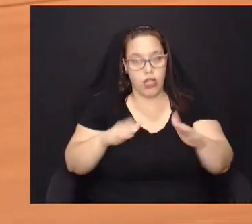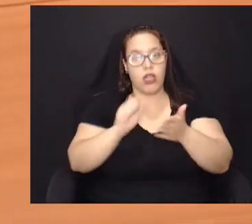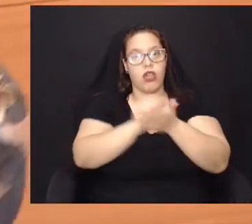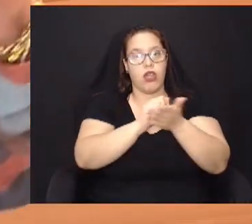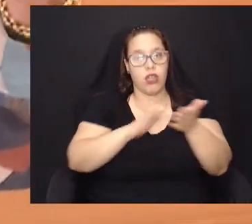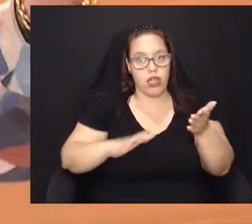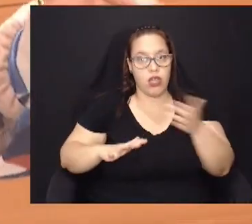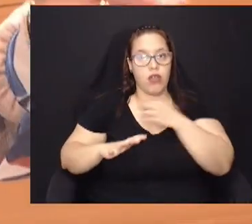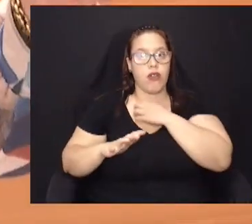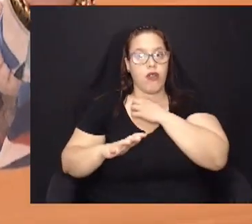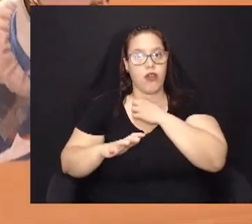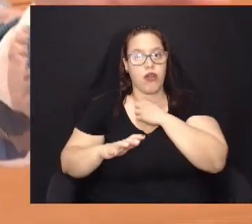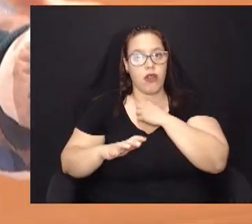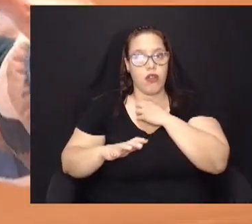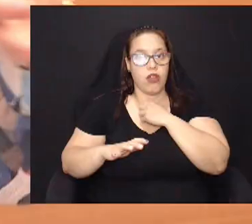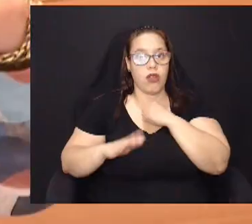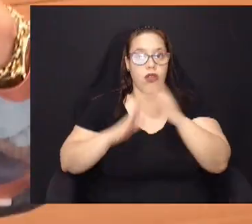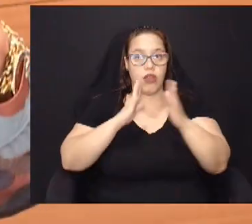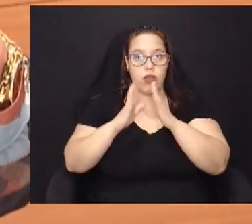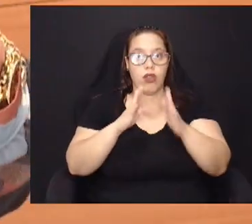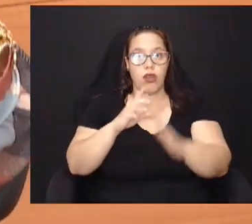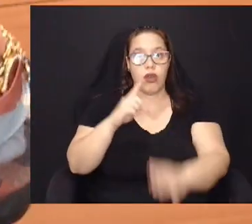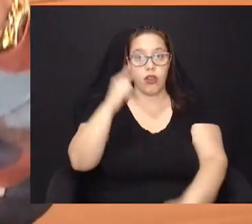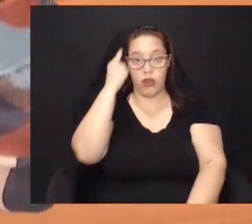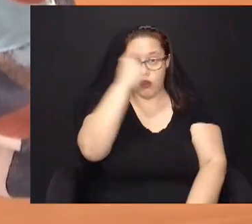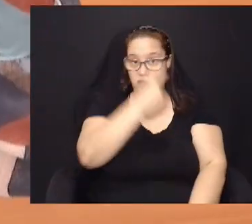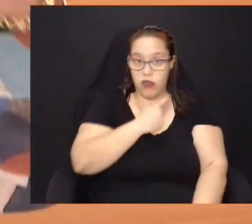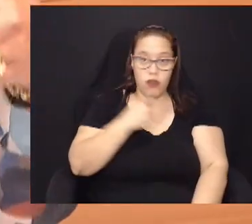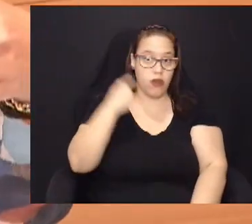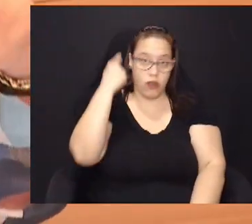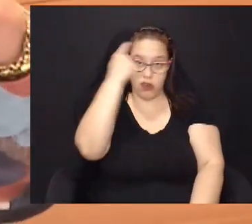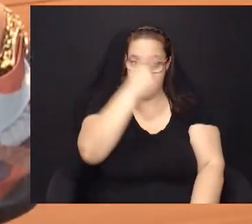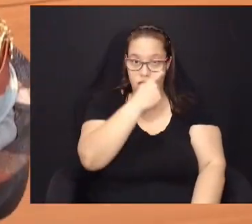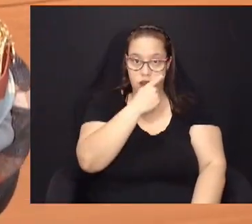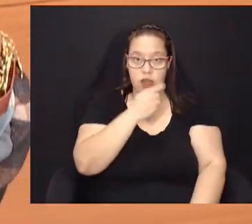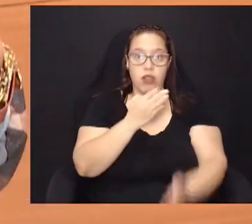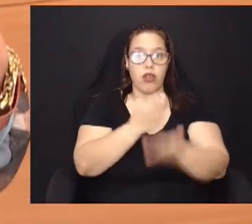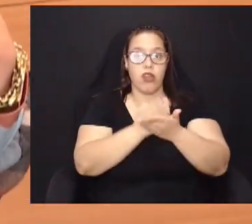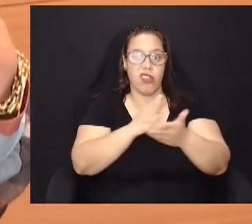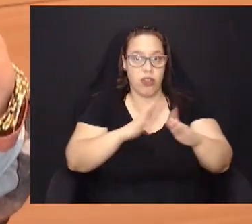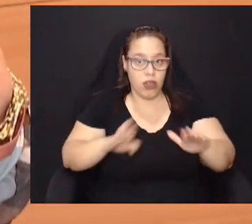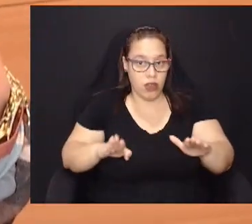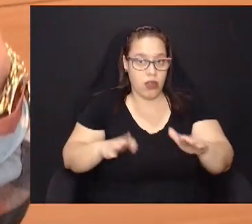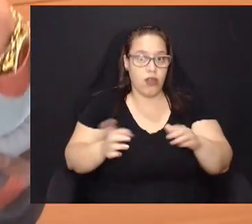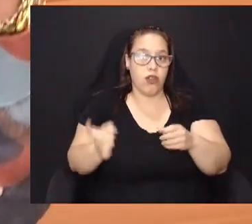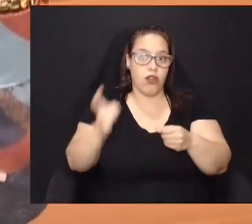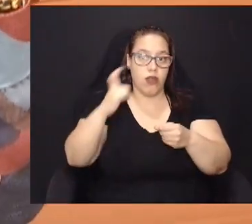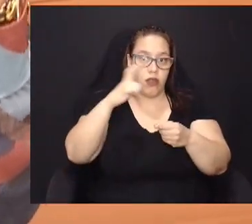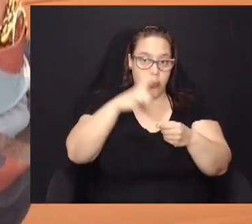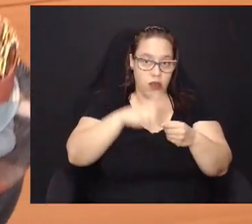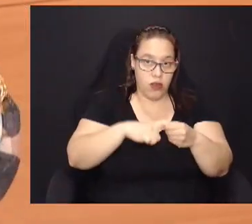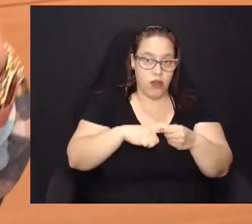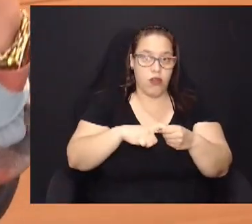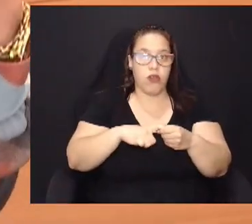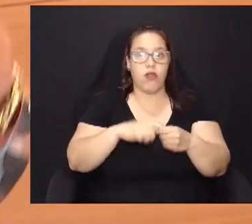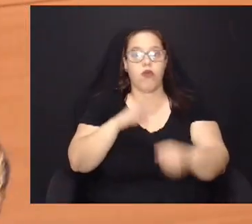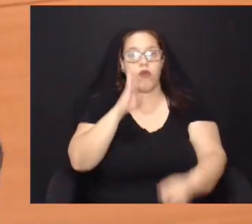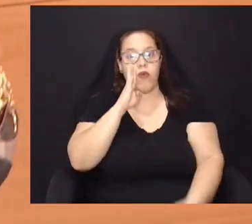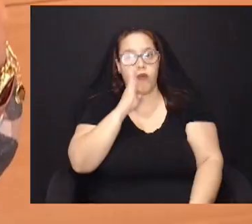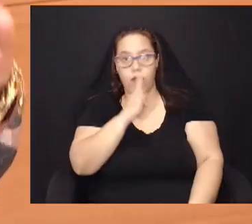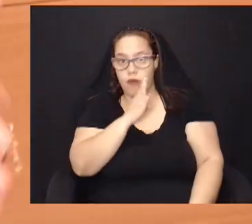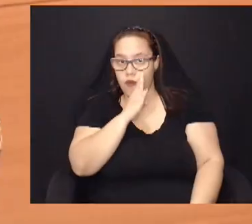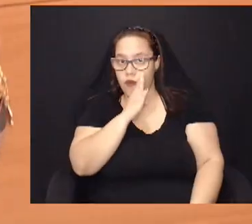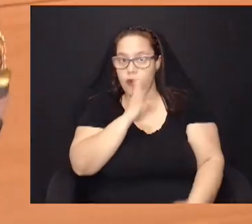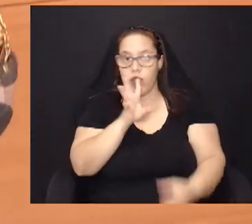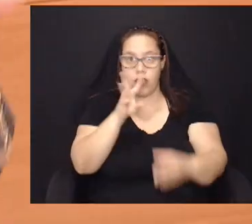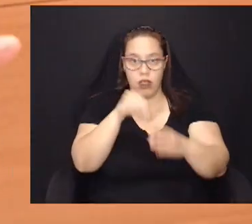encerrar a atividade, olha, eu te dou um prazo de 1 hora, vai fechando a conta, encerra, volto, vou estar em outro bar. Então, tudo dentro